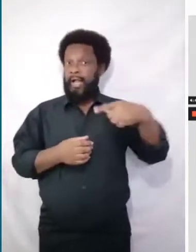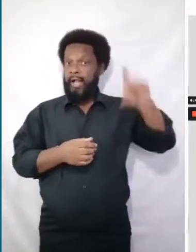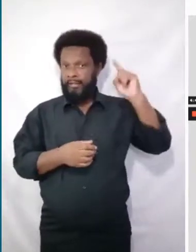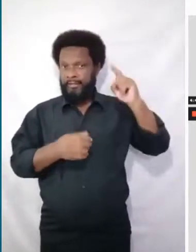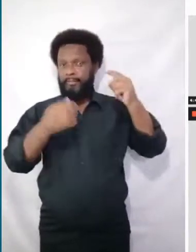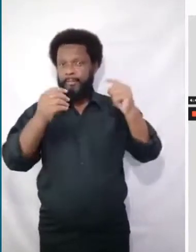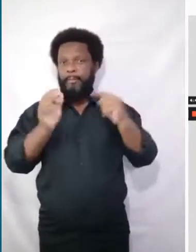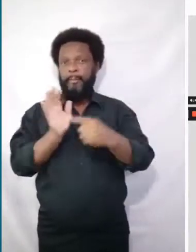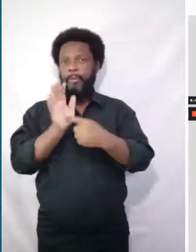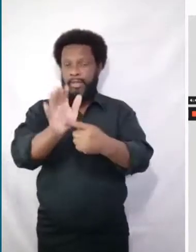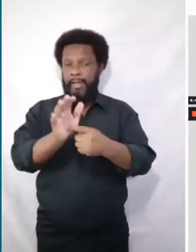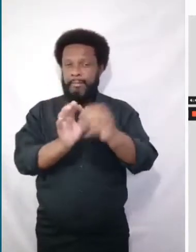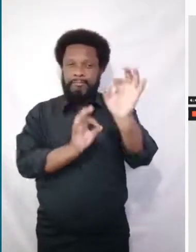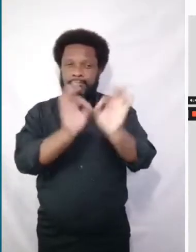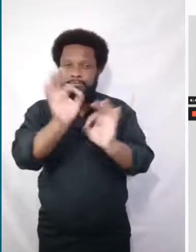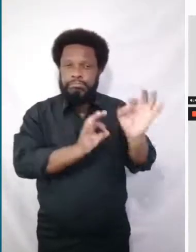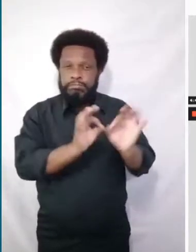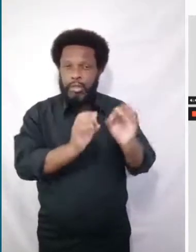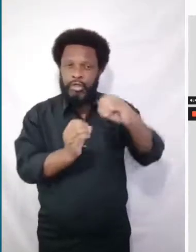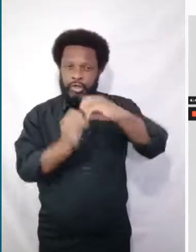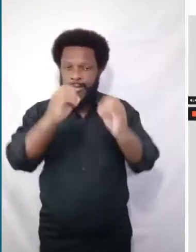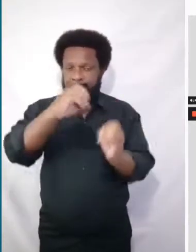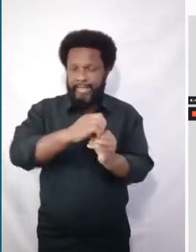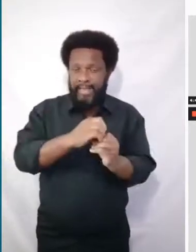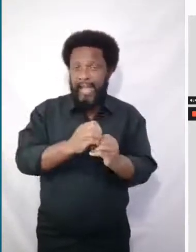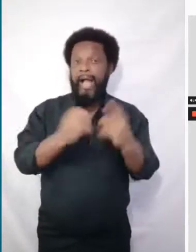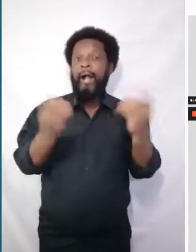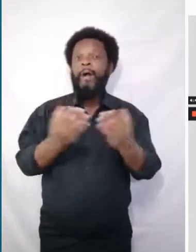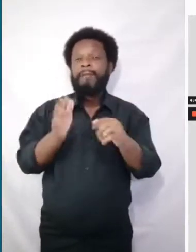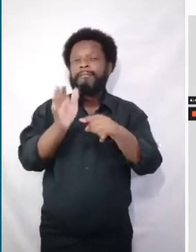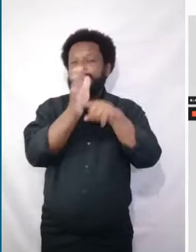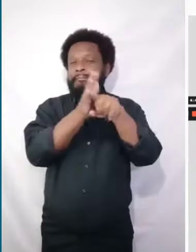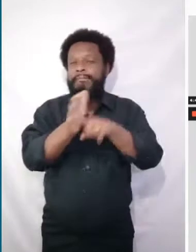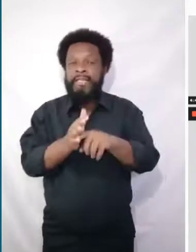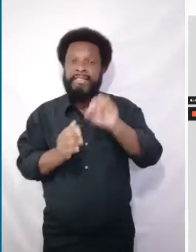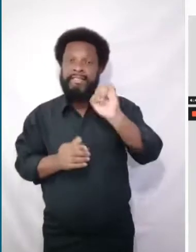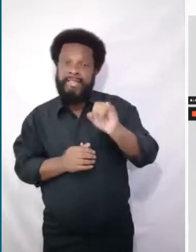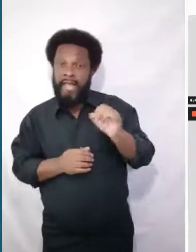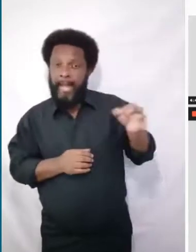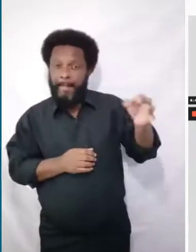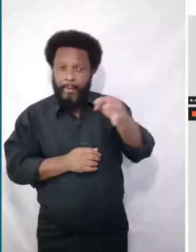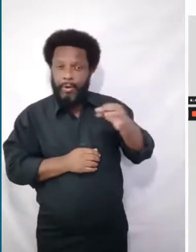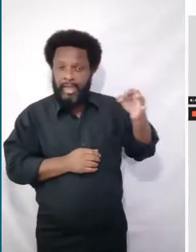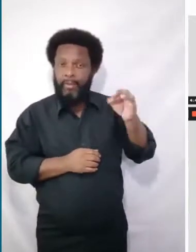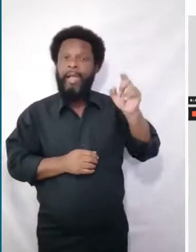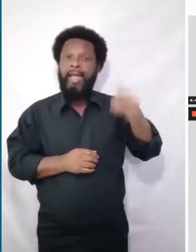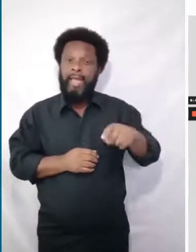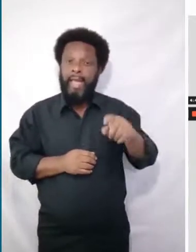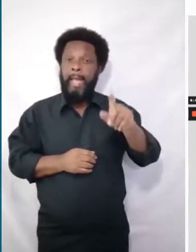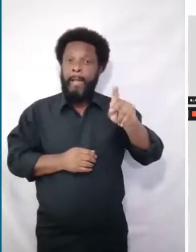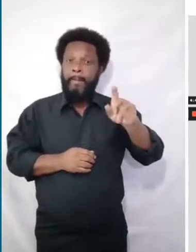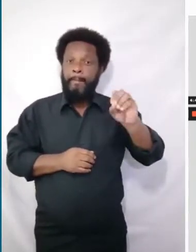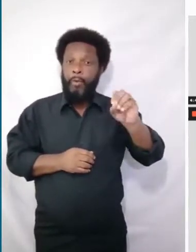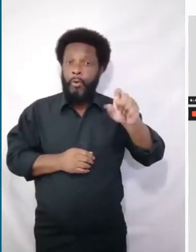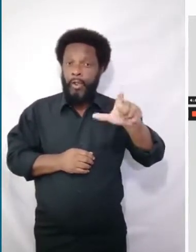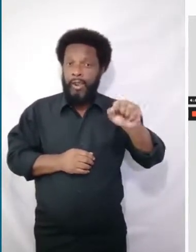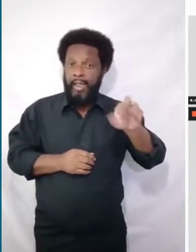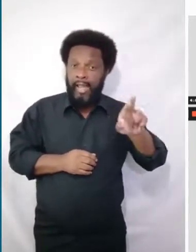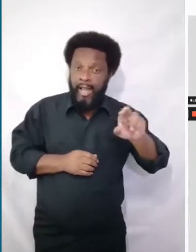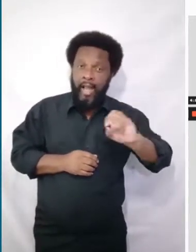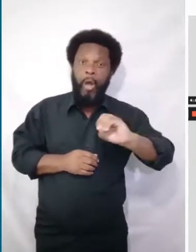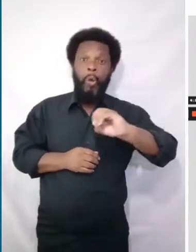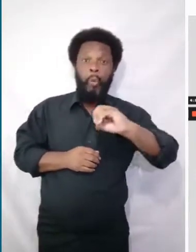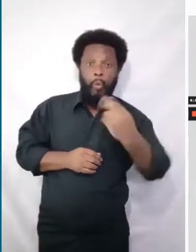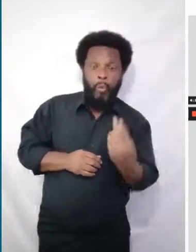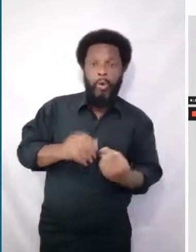zero. Vamos pegar os exemplos que a gente montou a geometria e deu o nome da geometria para verificar agora se aquelas